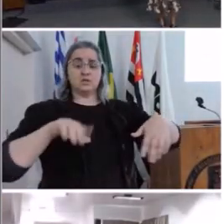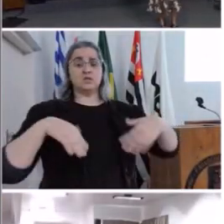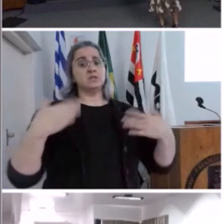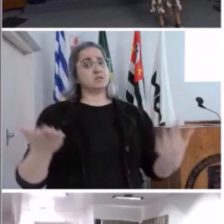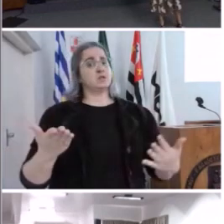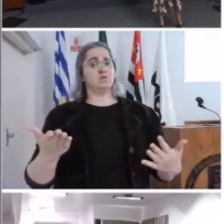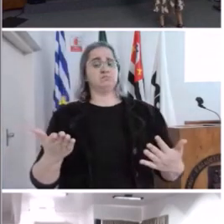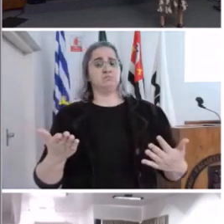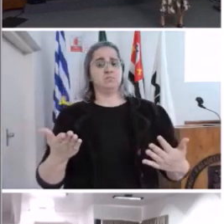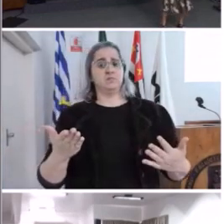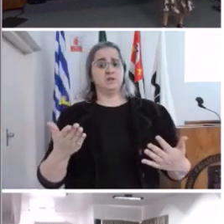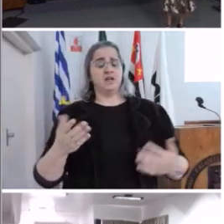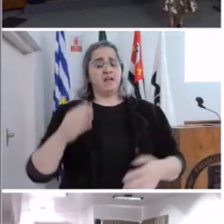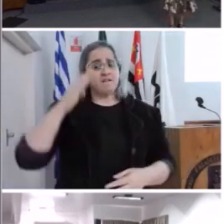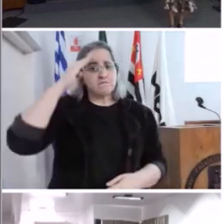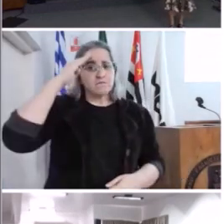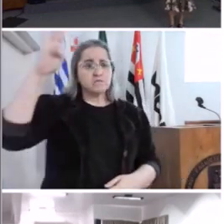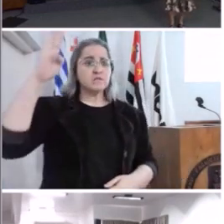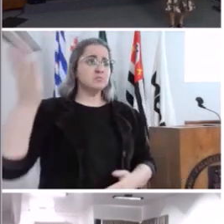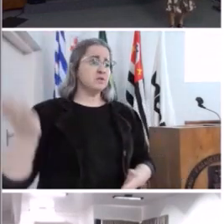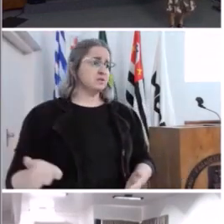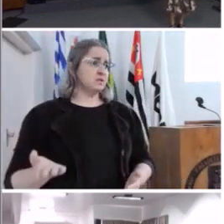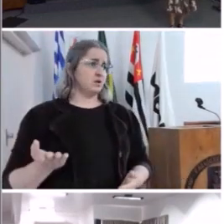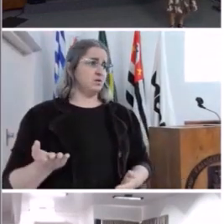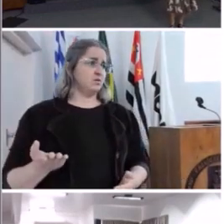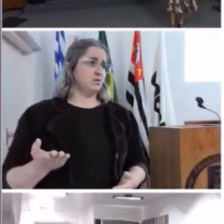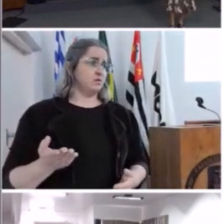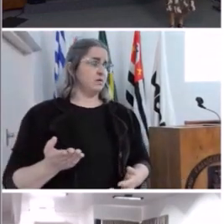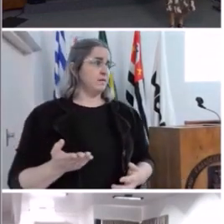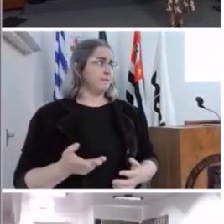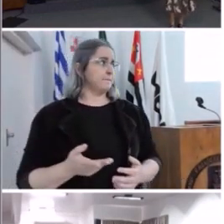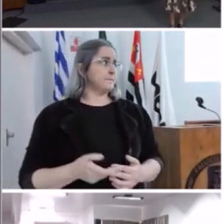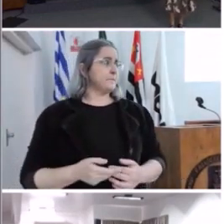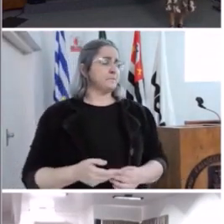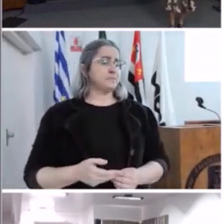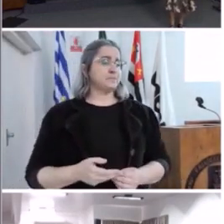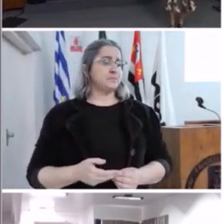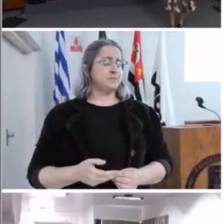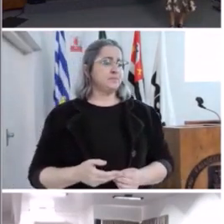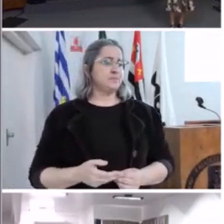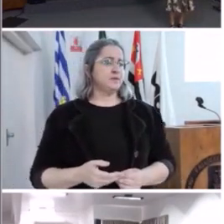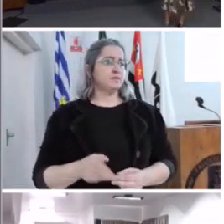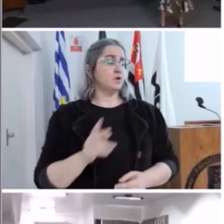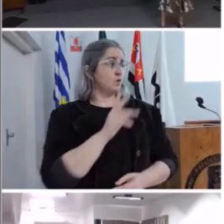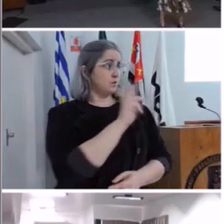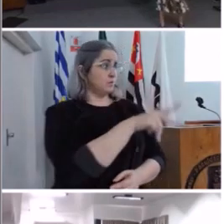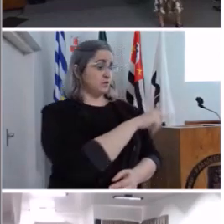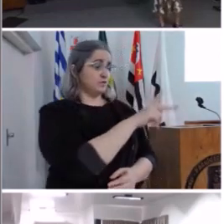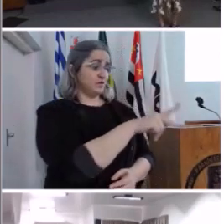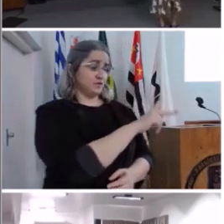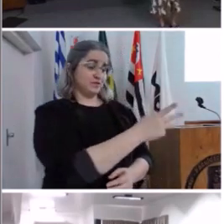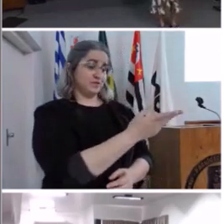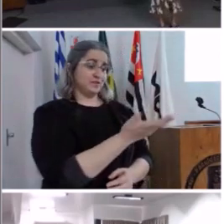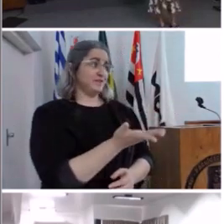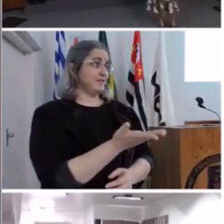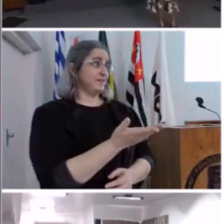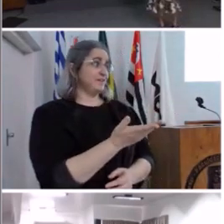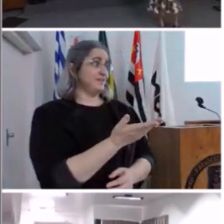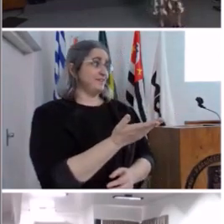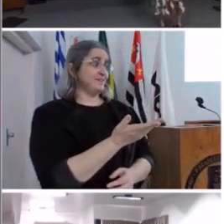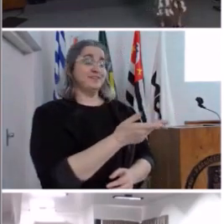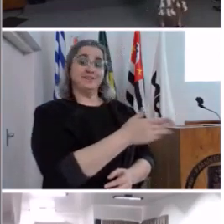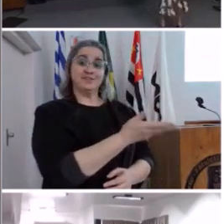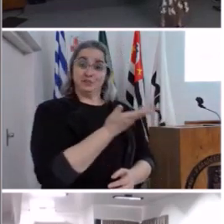Ela precisa ser assistida, né? Contemplando aqui, né? Apesar que o professor Amor, nós somos amigos porque nós